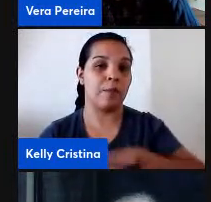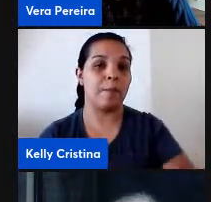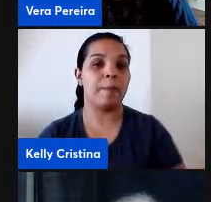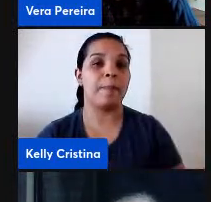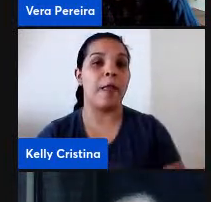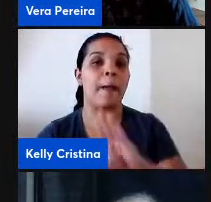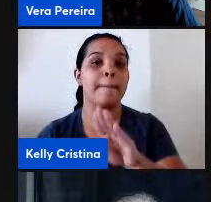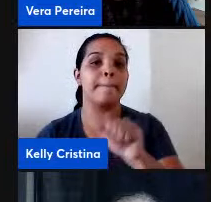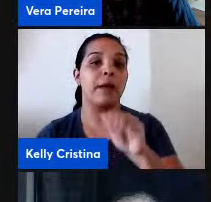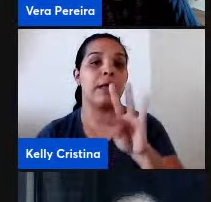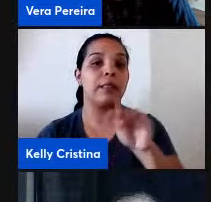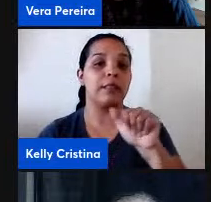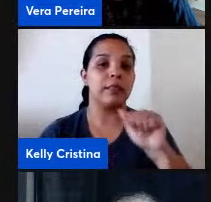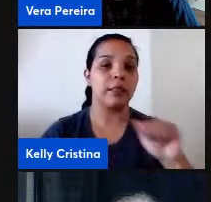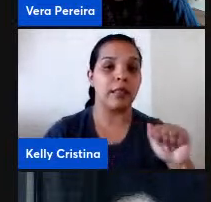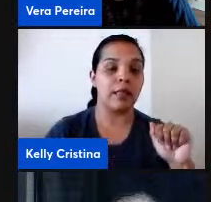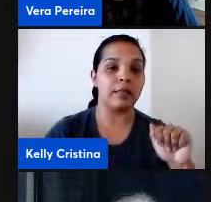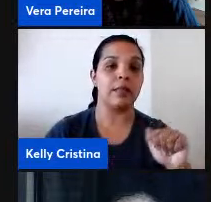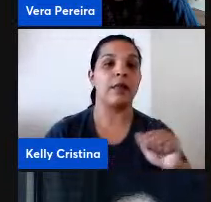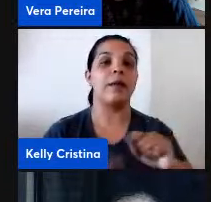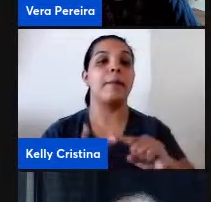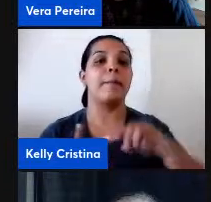menino, espetacular,